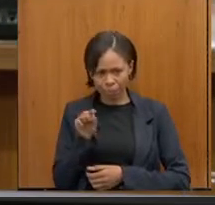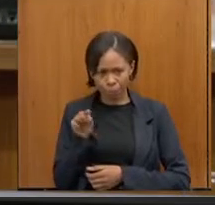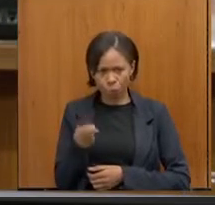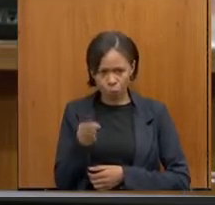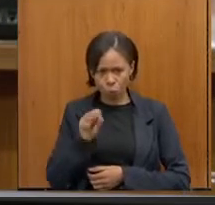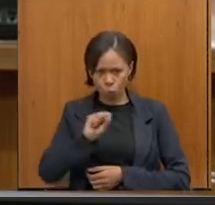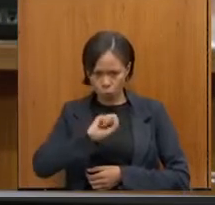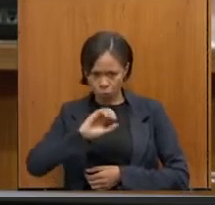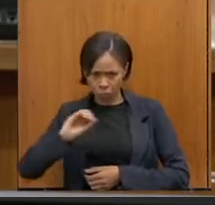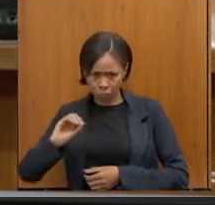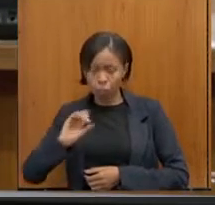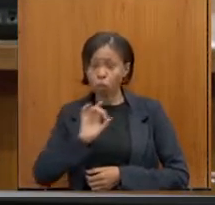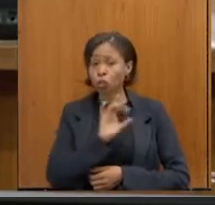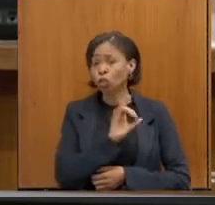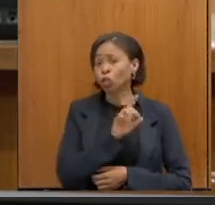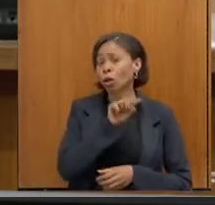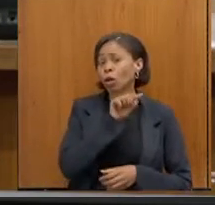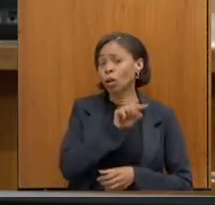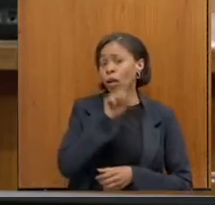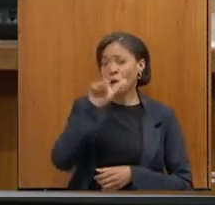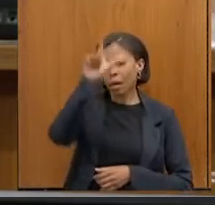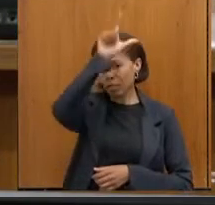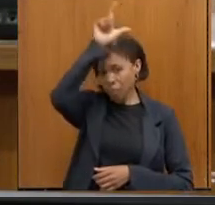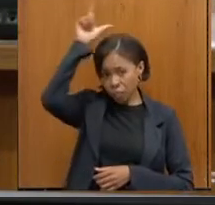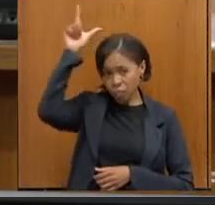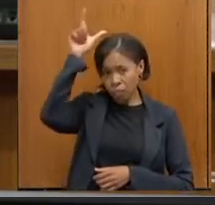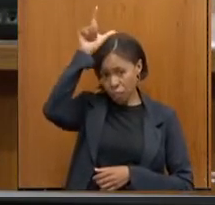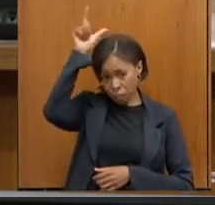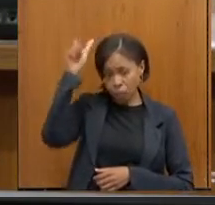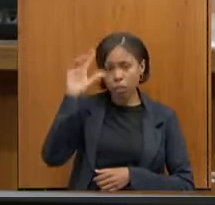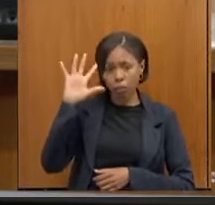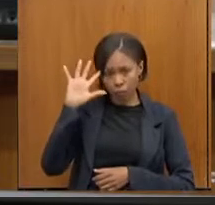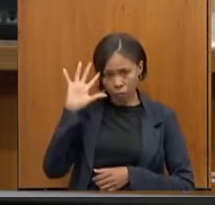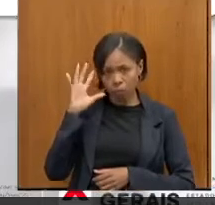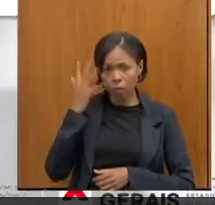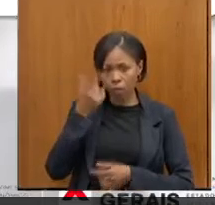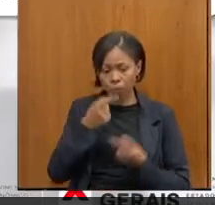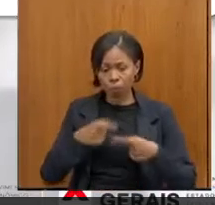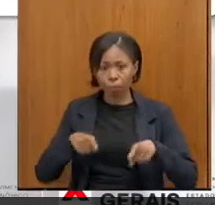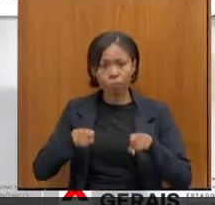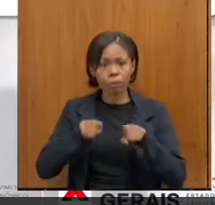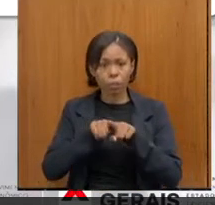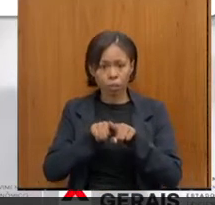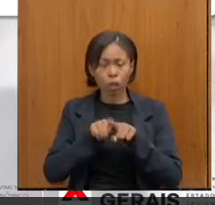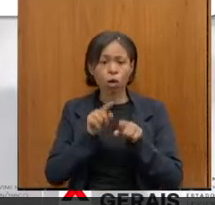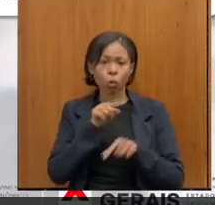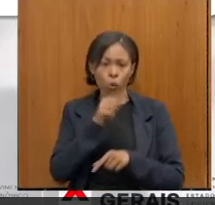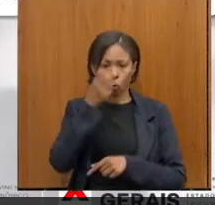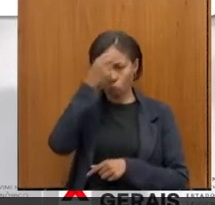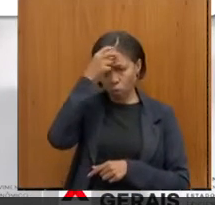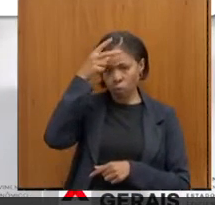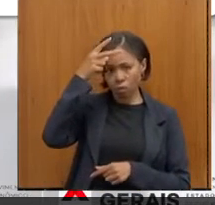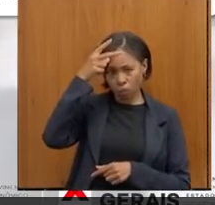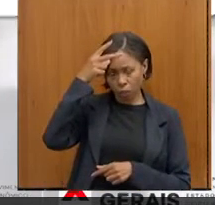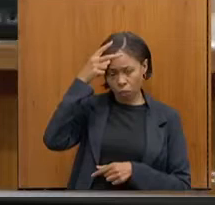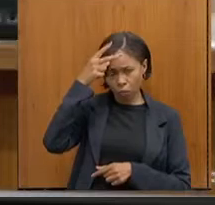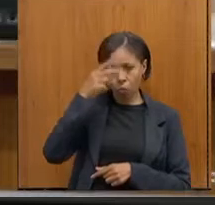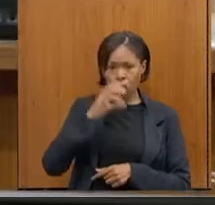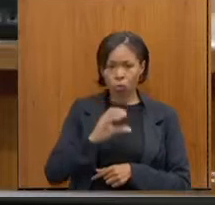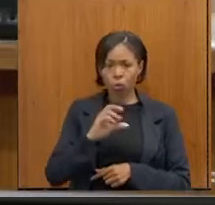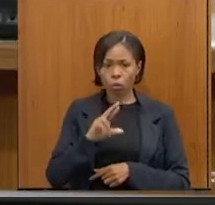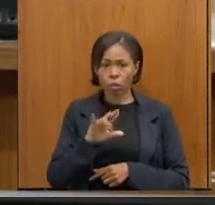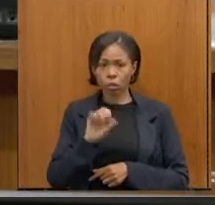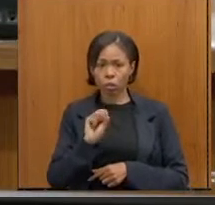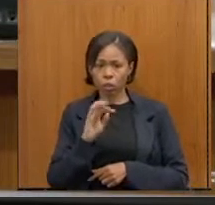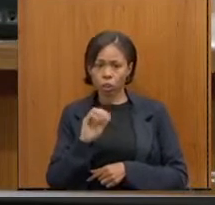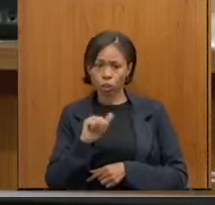só Santa Luzia nós estaremos resolvendo em parceria com o nosso prefeito delegado Cristiano é